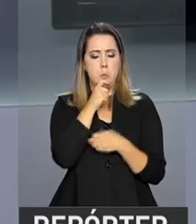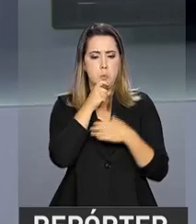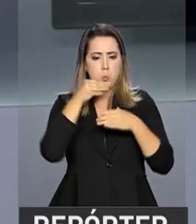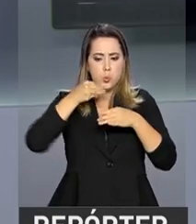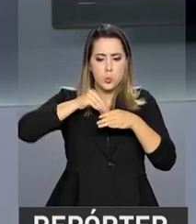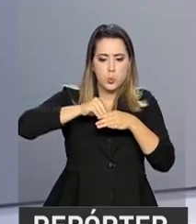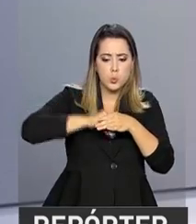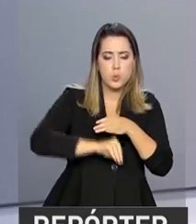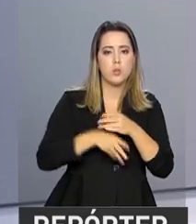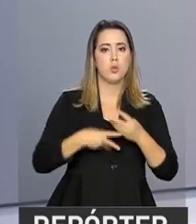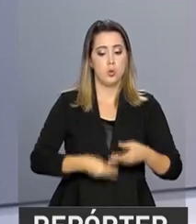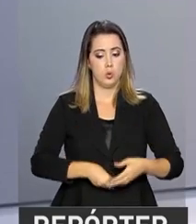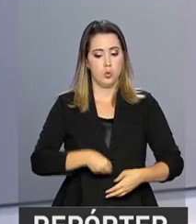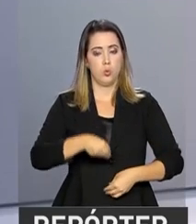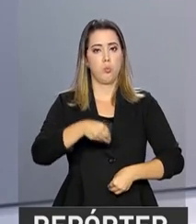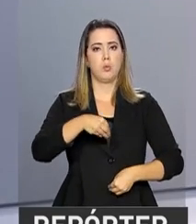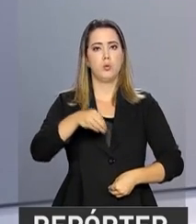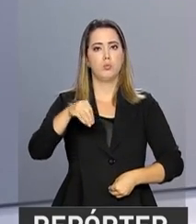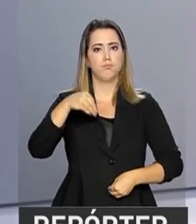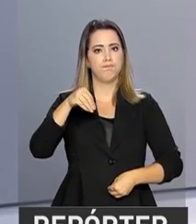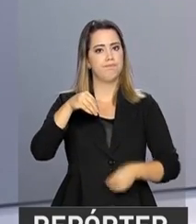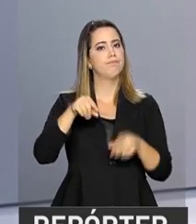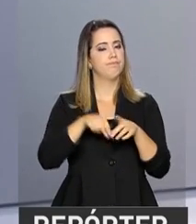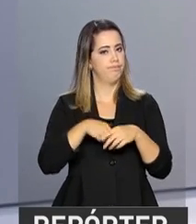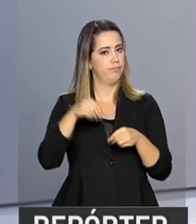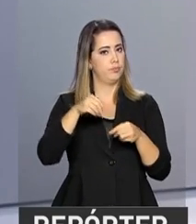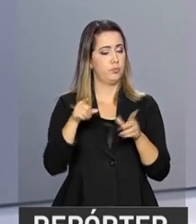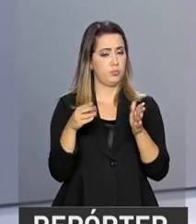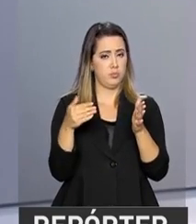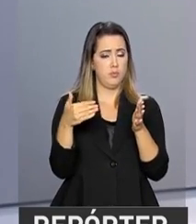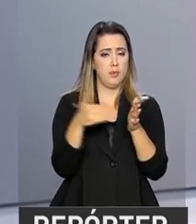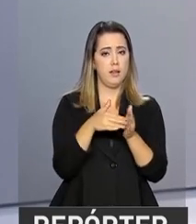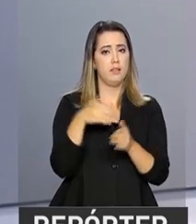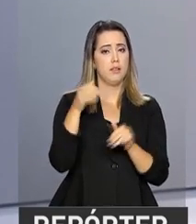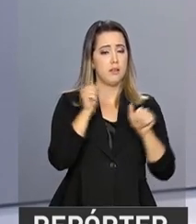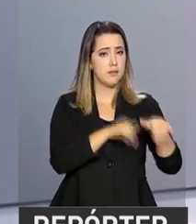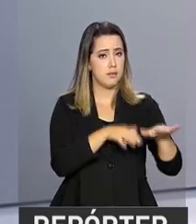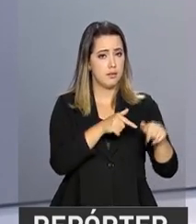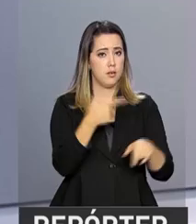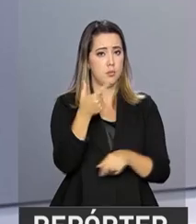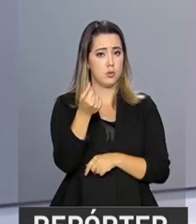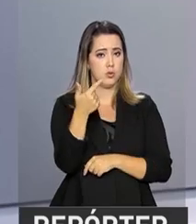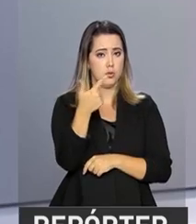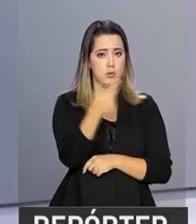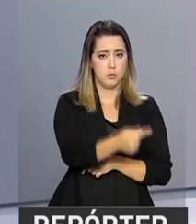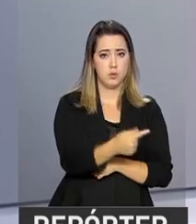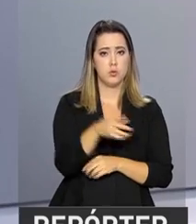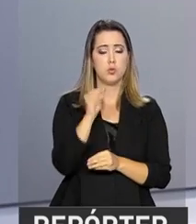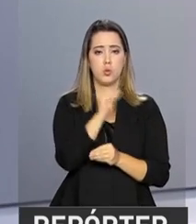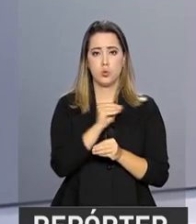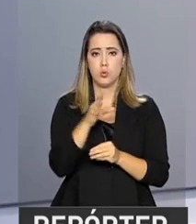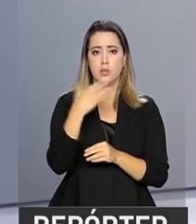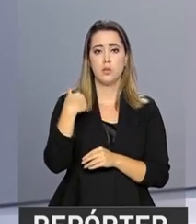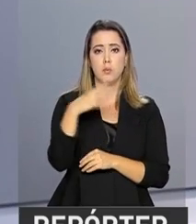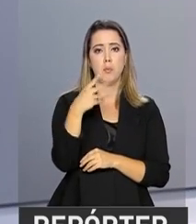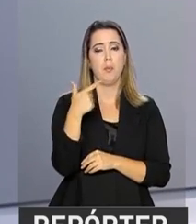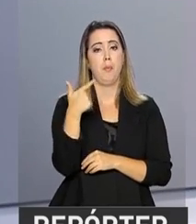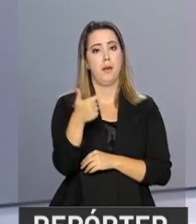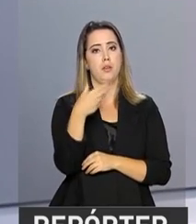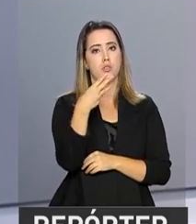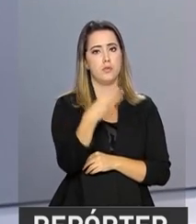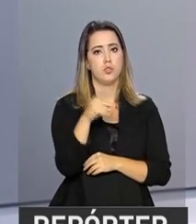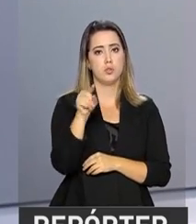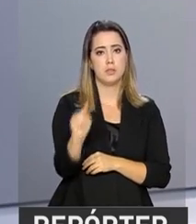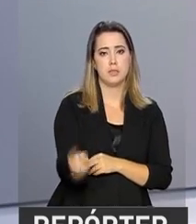coletadas segundo o instituto nacional do câncer até setembro de 2017 foram preservados mais de 23